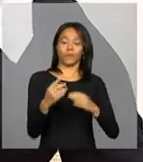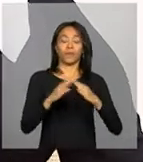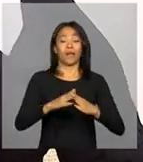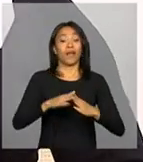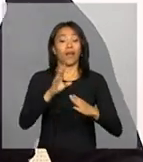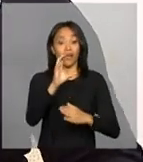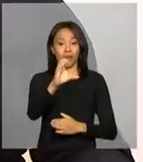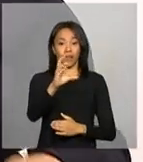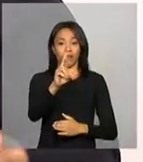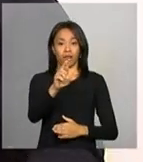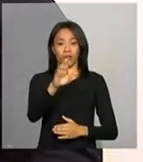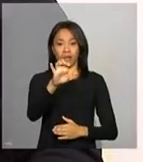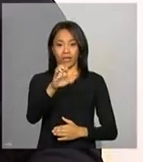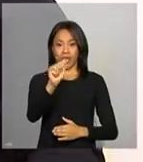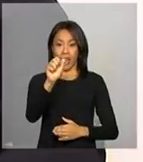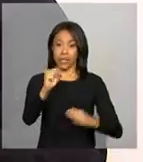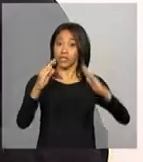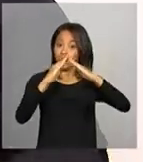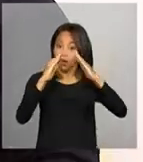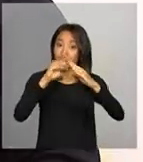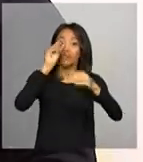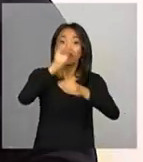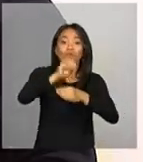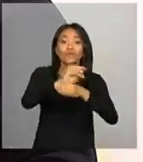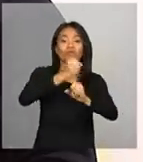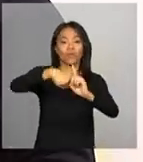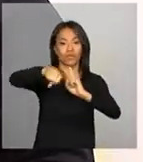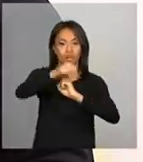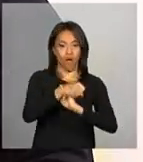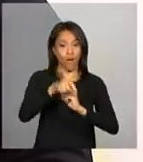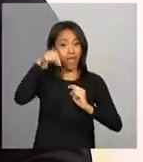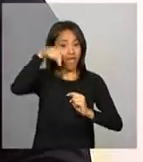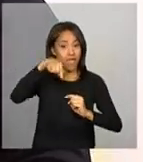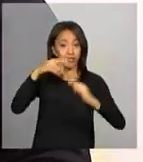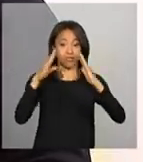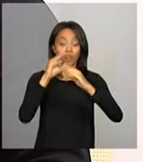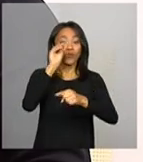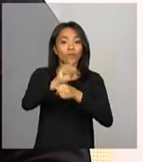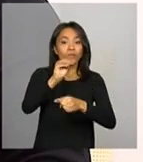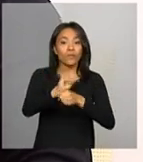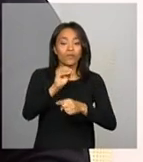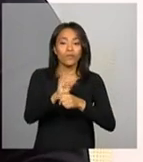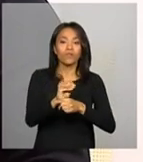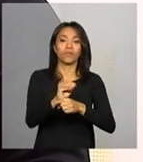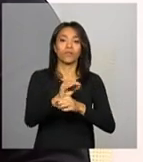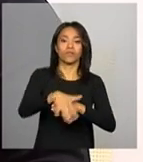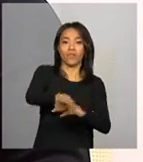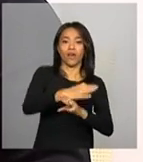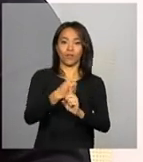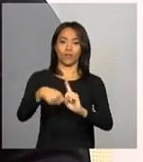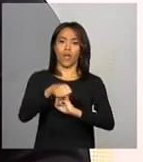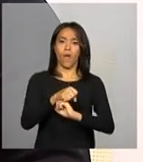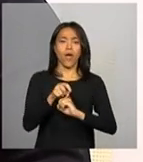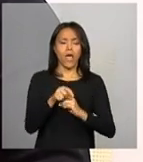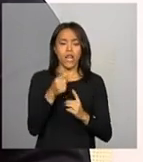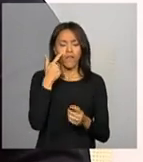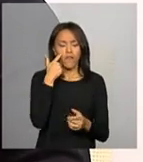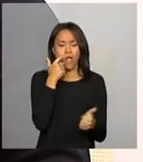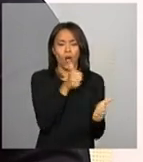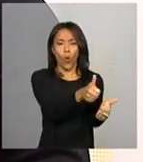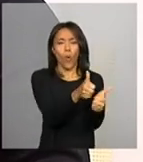mil habitantes o creas ele acompanha Adriana as famílias que têm